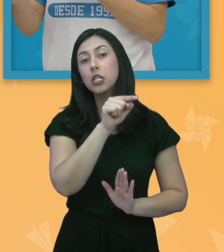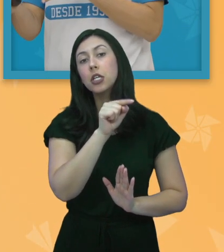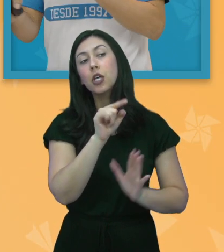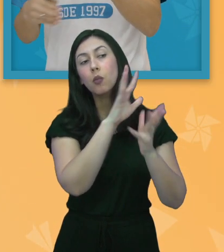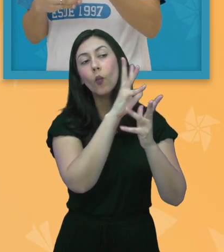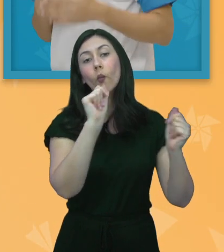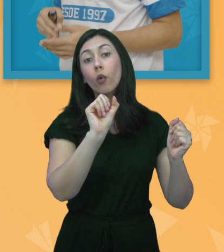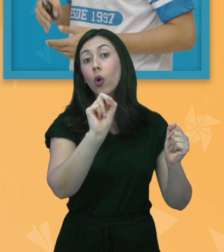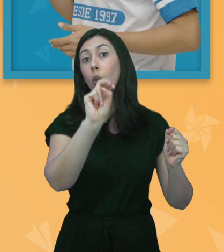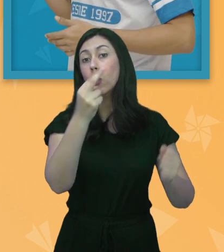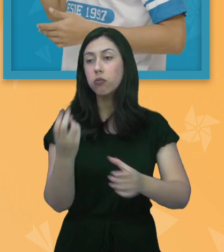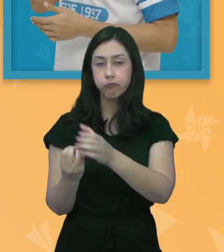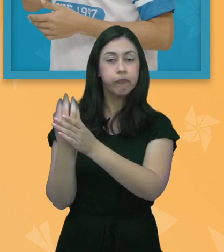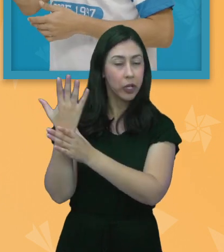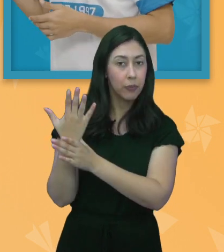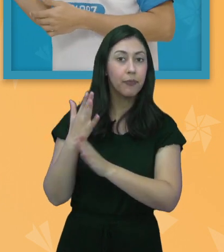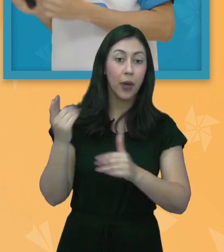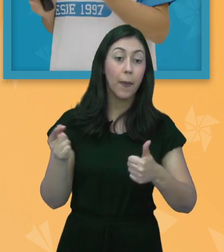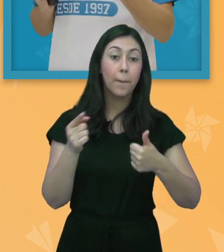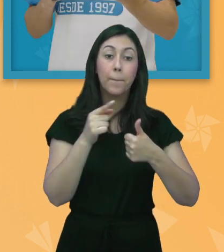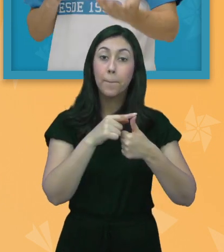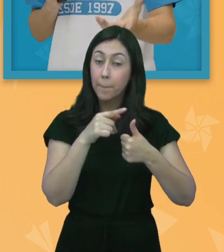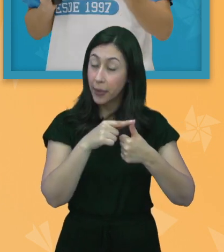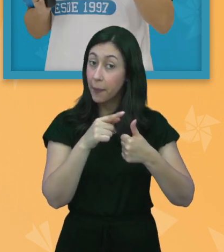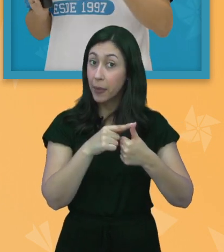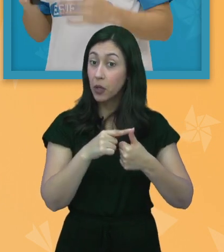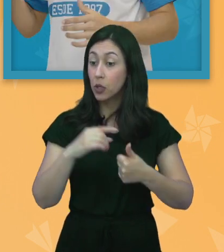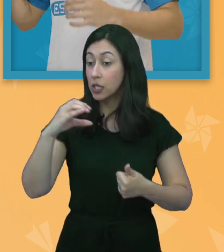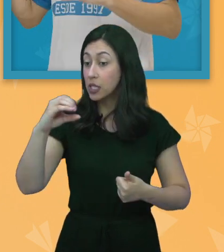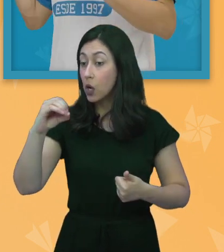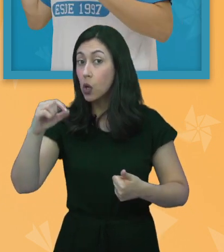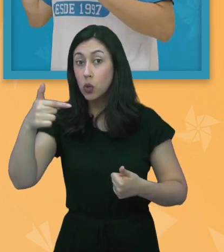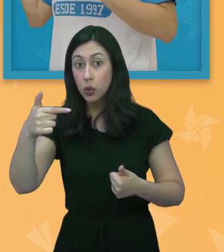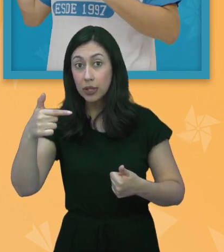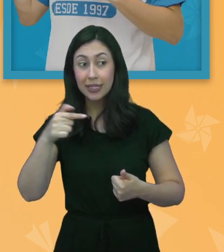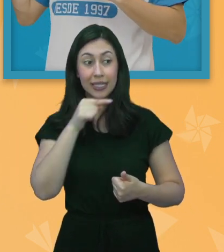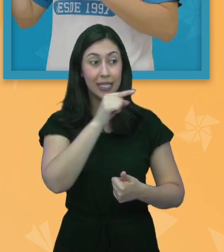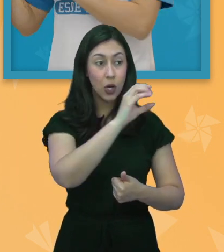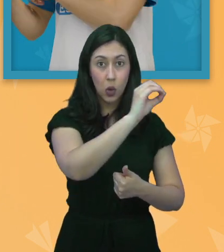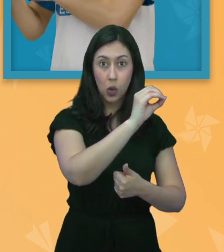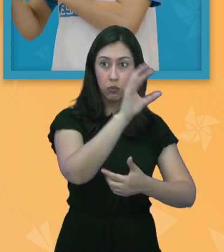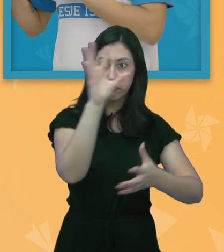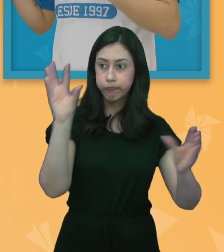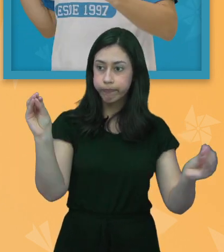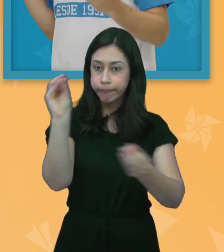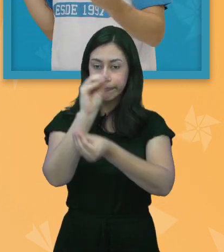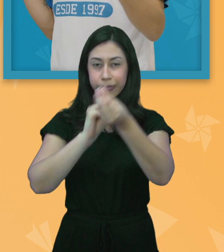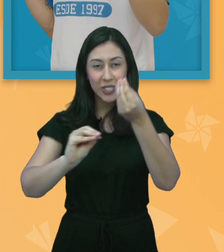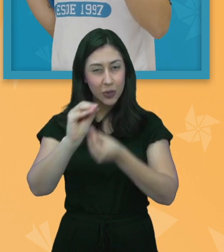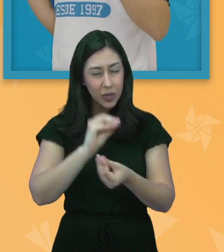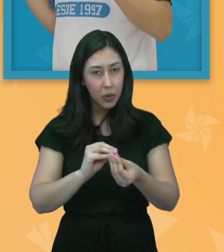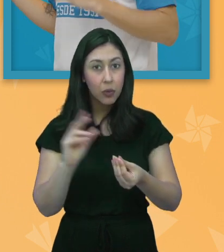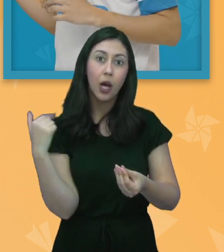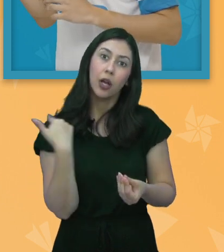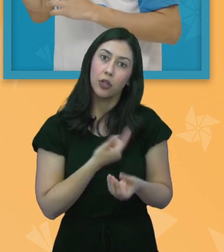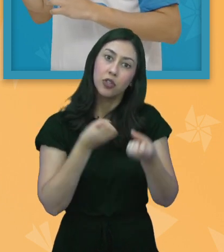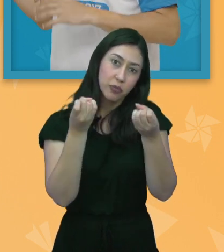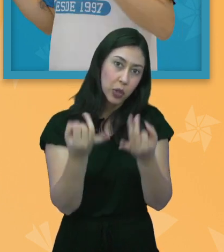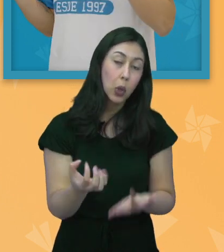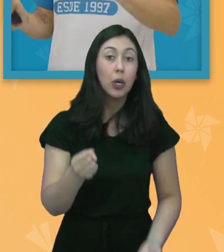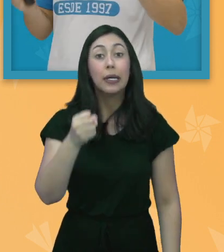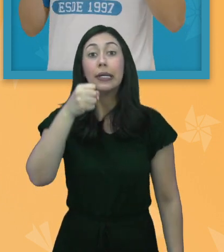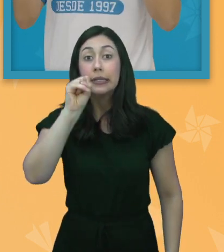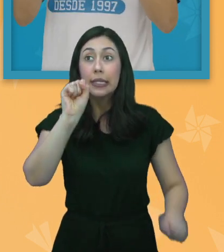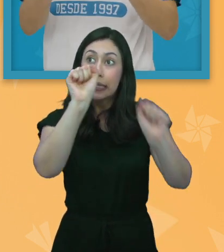homogêneo ou heterogêneo? Então a gente vai debater. Gás carbônico e oxigênio. Como a gente acabou de conversar aqui,